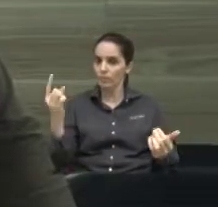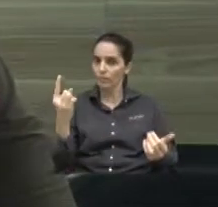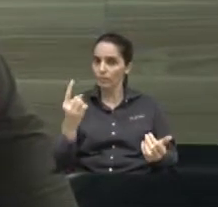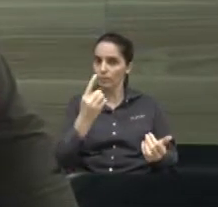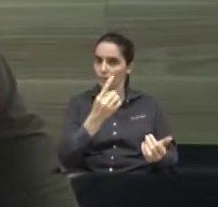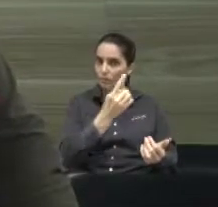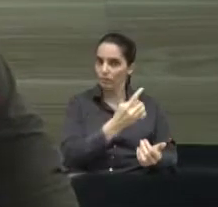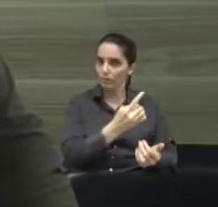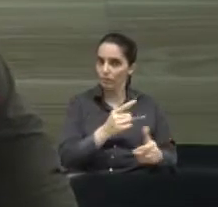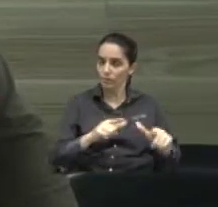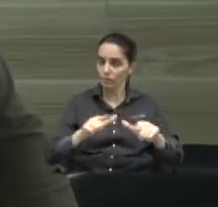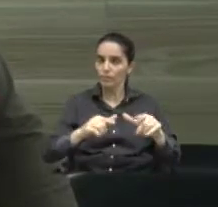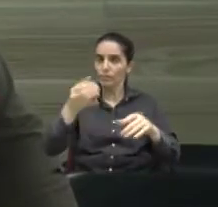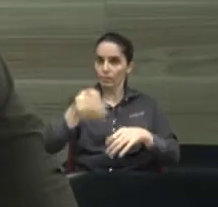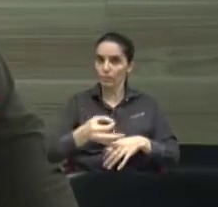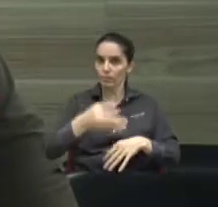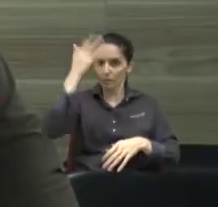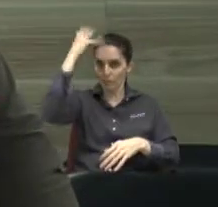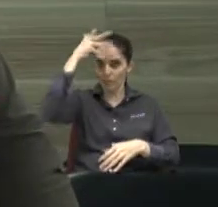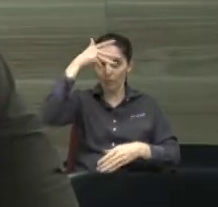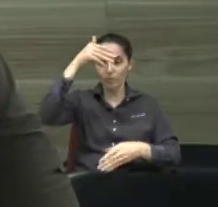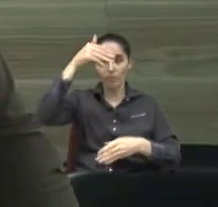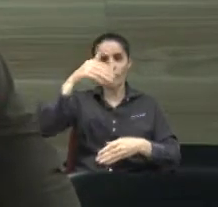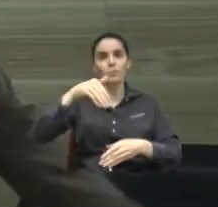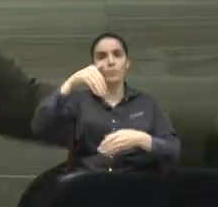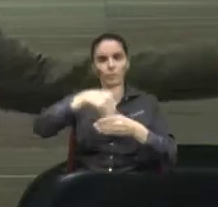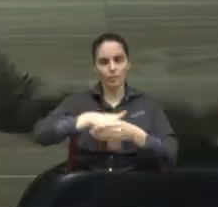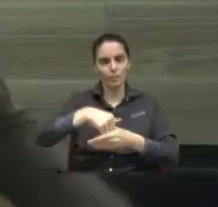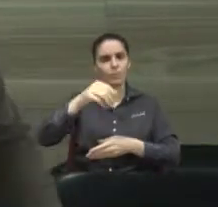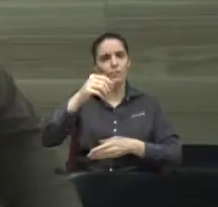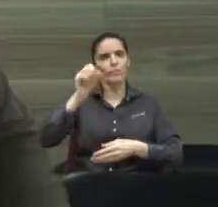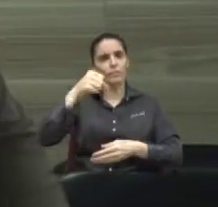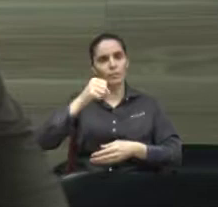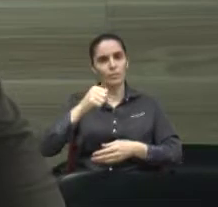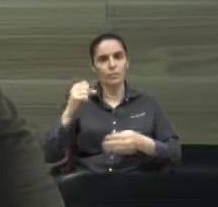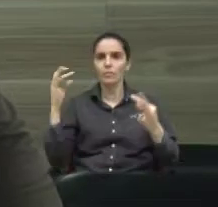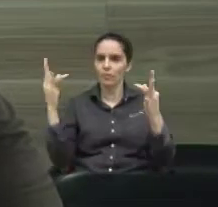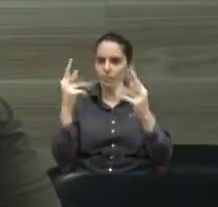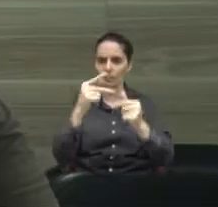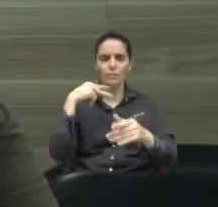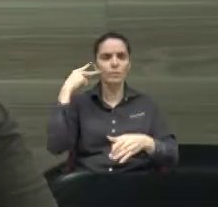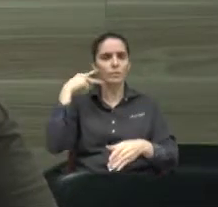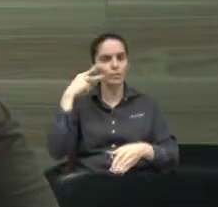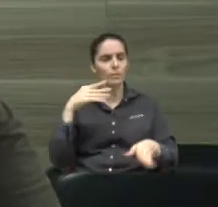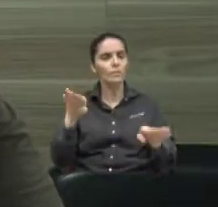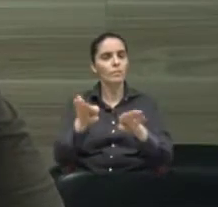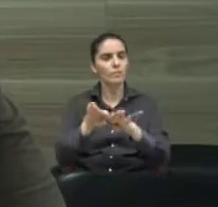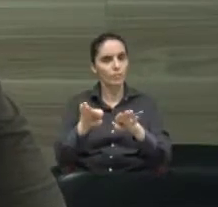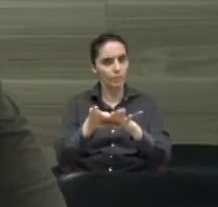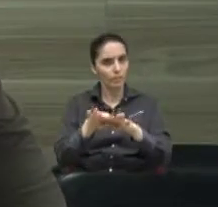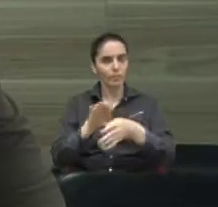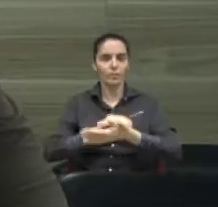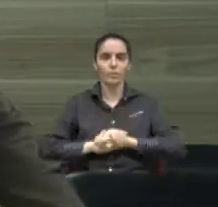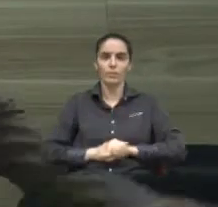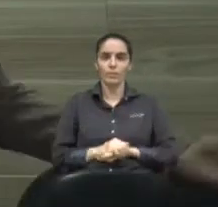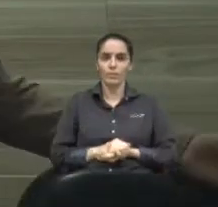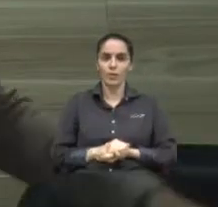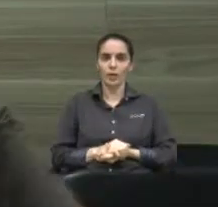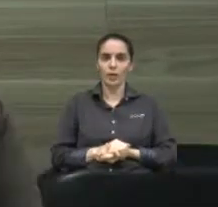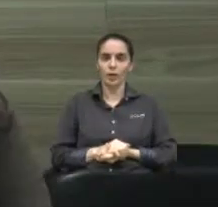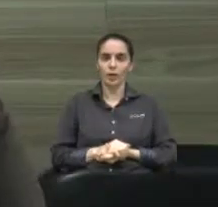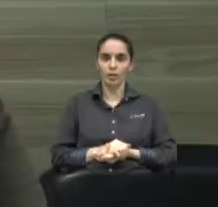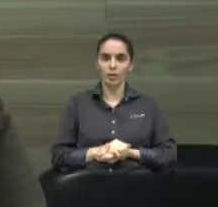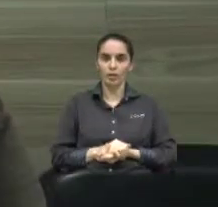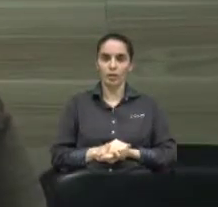função. A minha farei na votação aqui, e acho que todos os senhores vereadores também o farão,